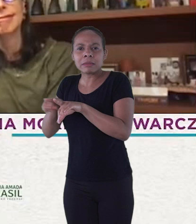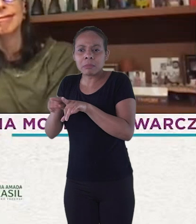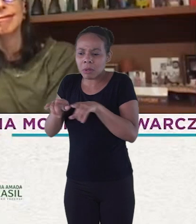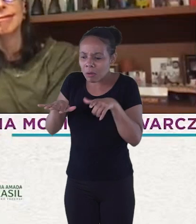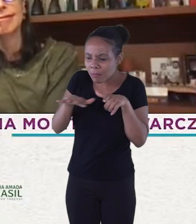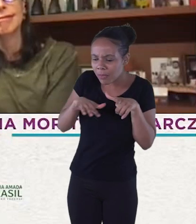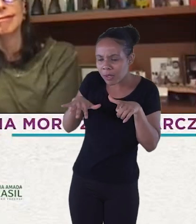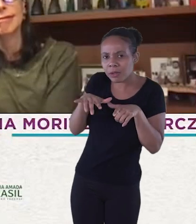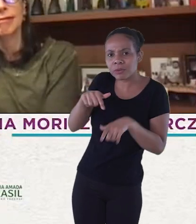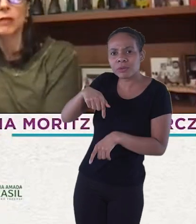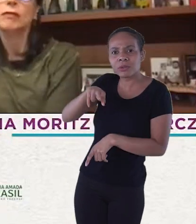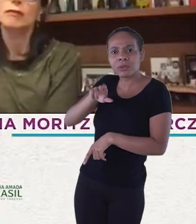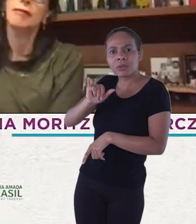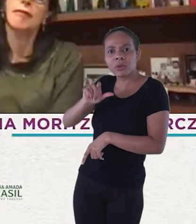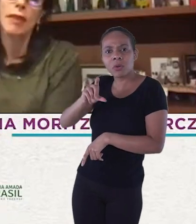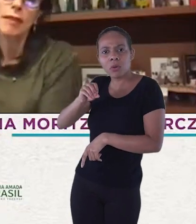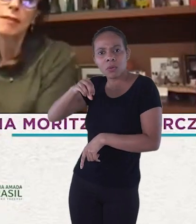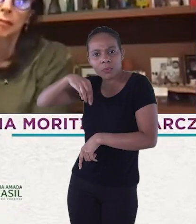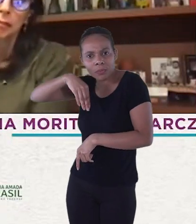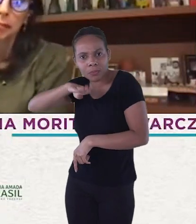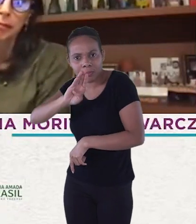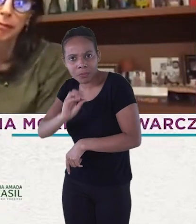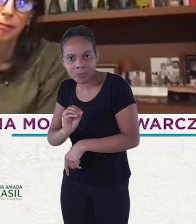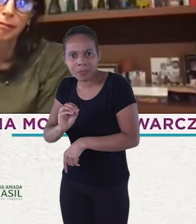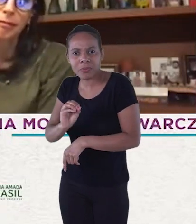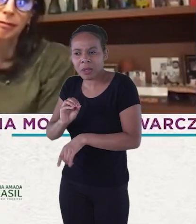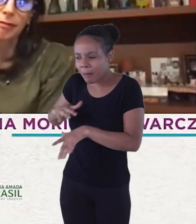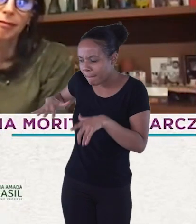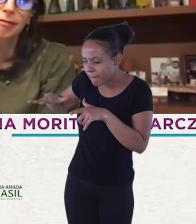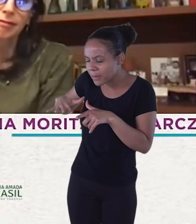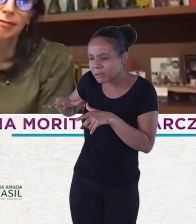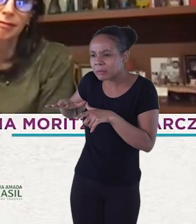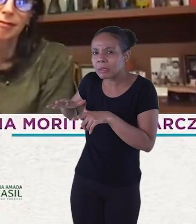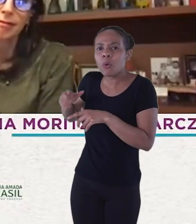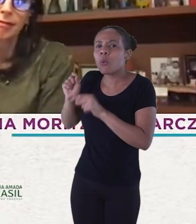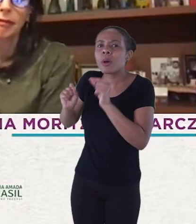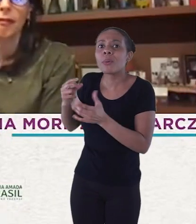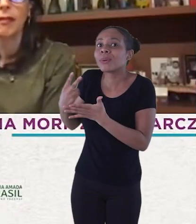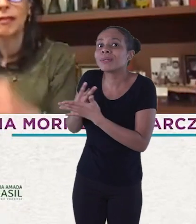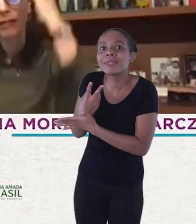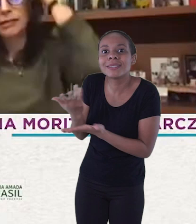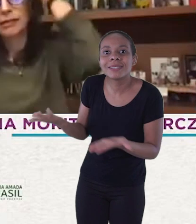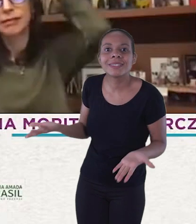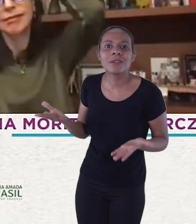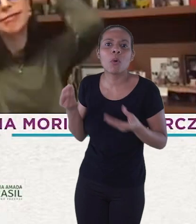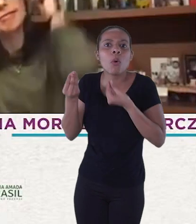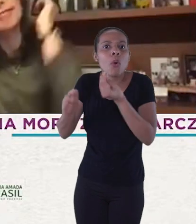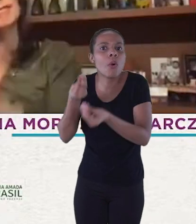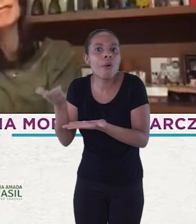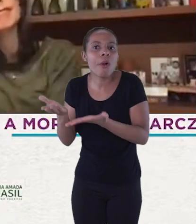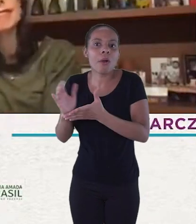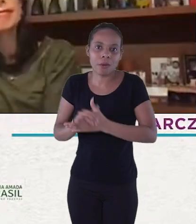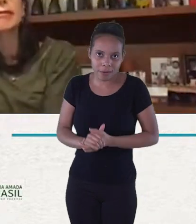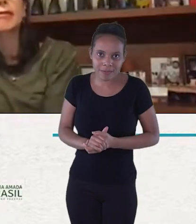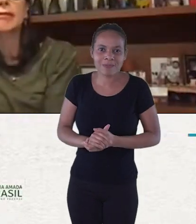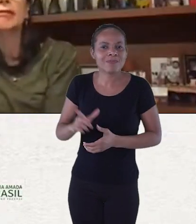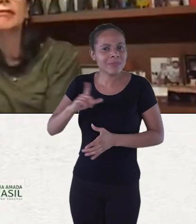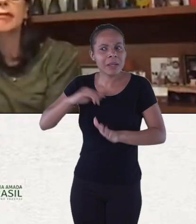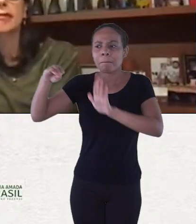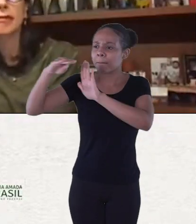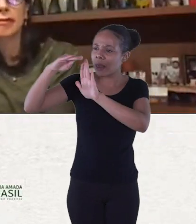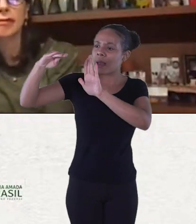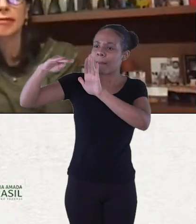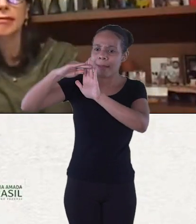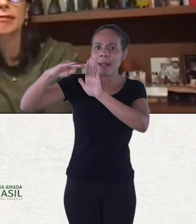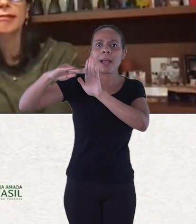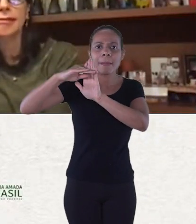uma quitandeira, para uma greve, enfim. Era isso que a gente queria saber, porque essa pauta né? Que é a pauta que está tentando os livros didáticos, é a pauta que está